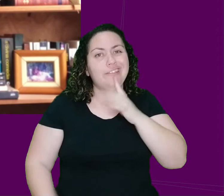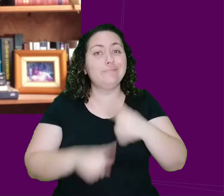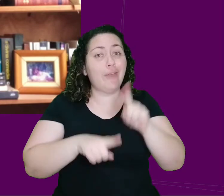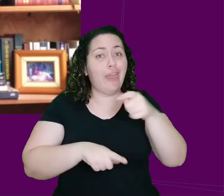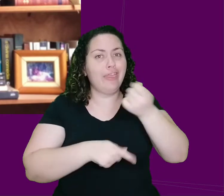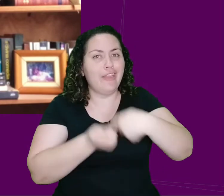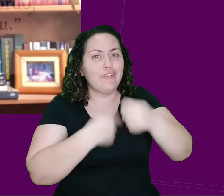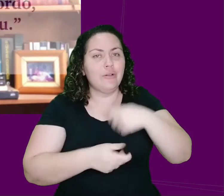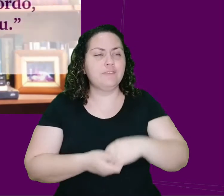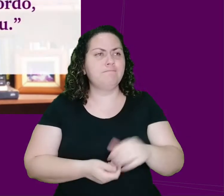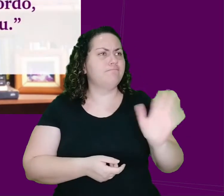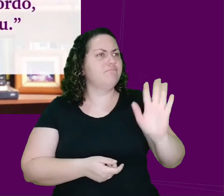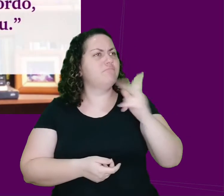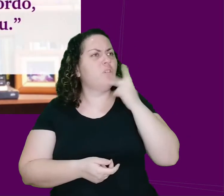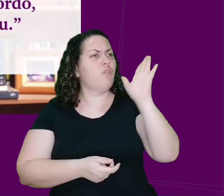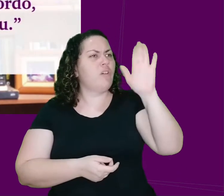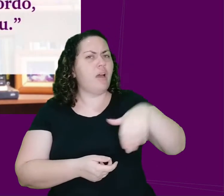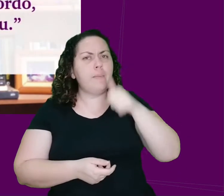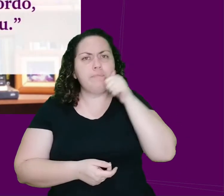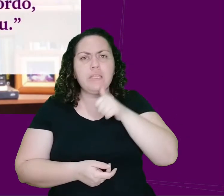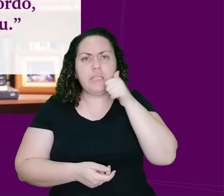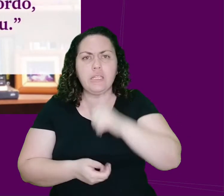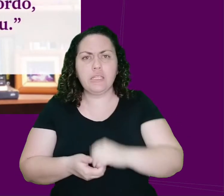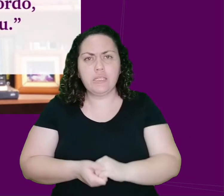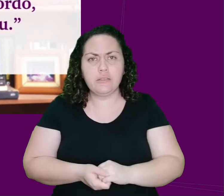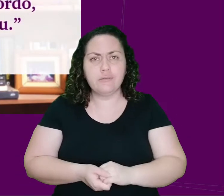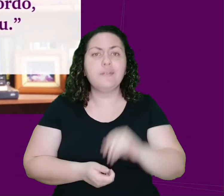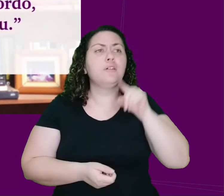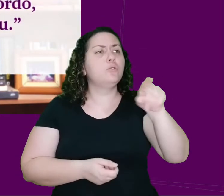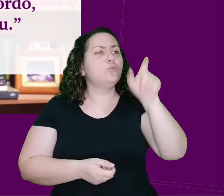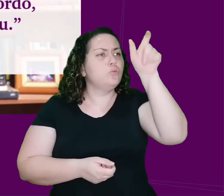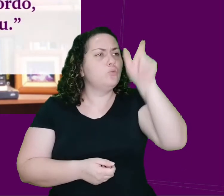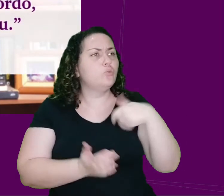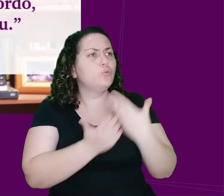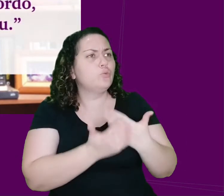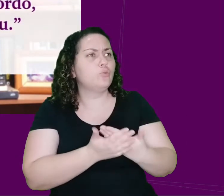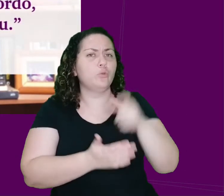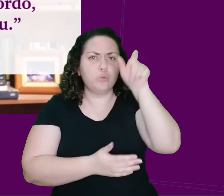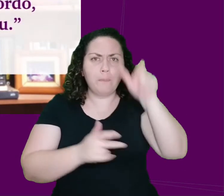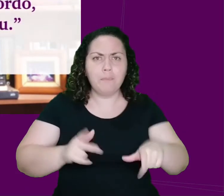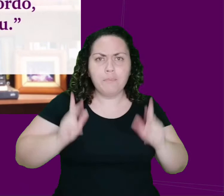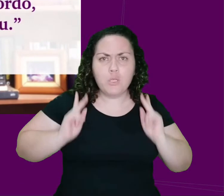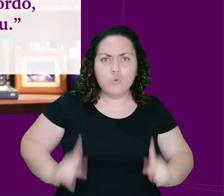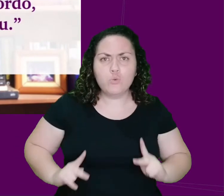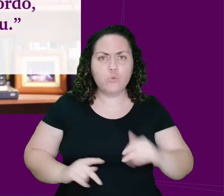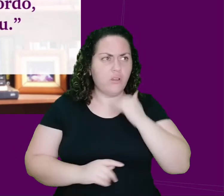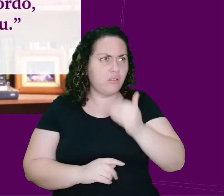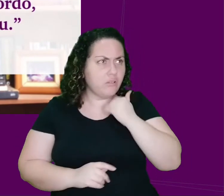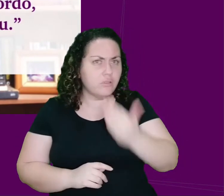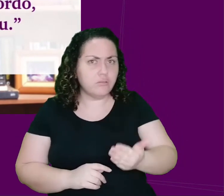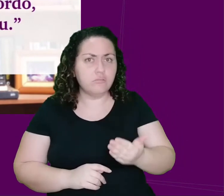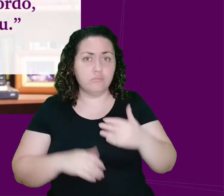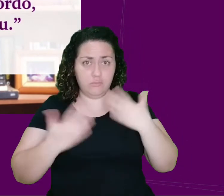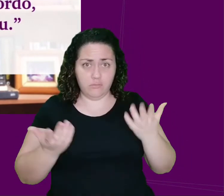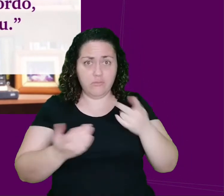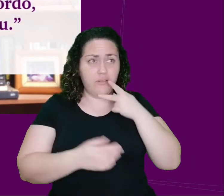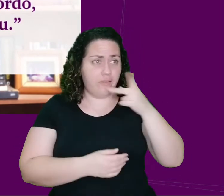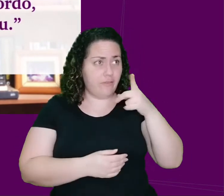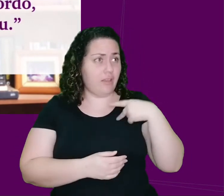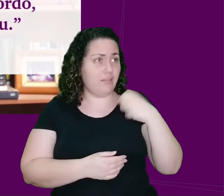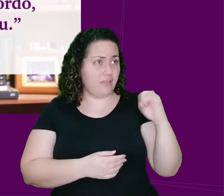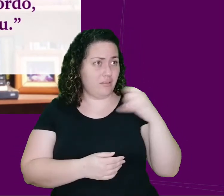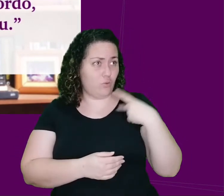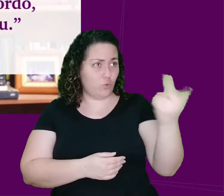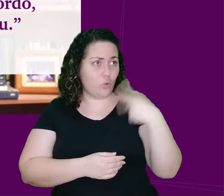de negócios. "Não fale assim, menina. E a instrução, a sua pessoa, isso não vale nada? Quer que lhe diga, se